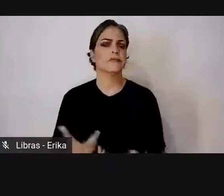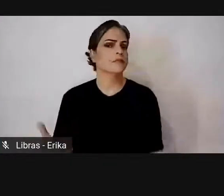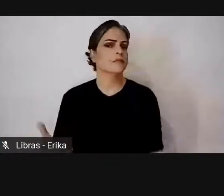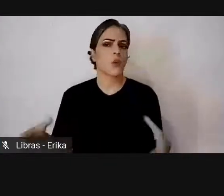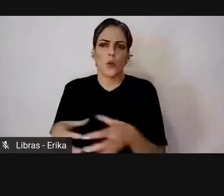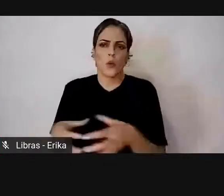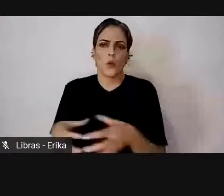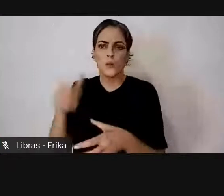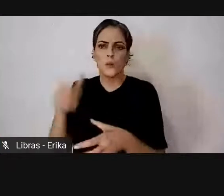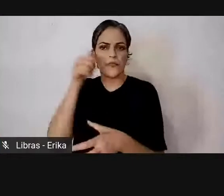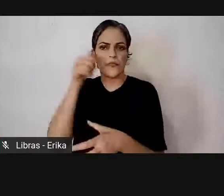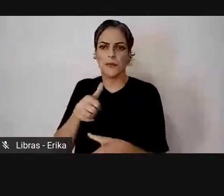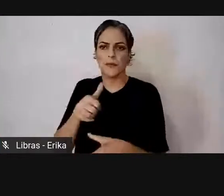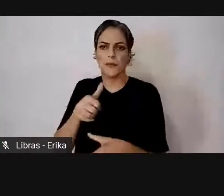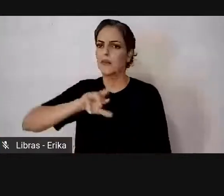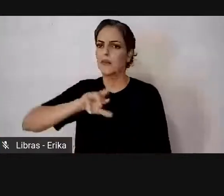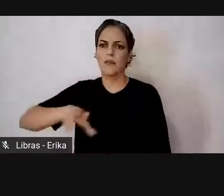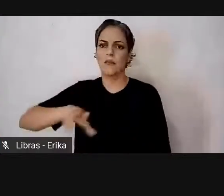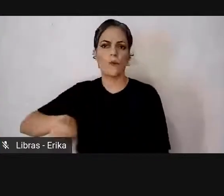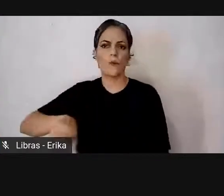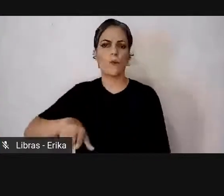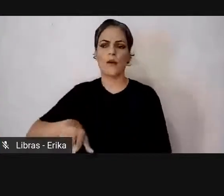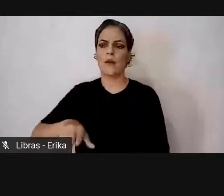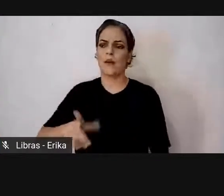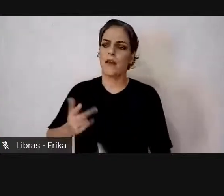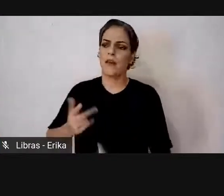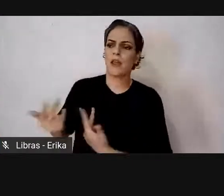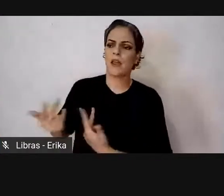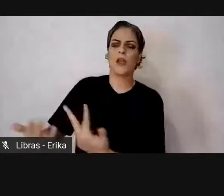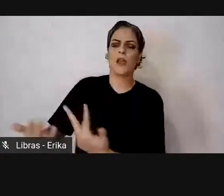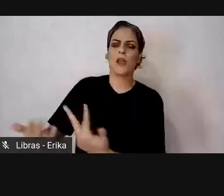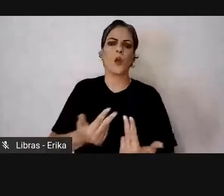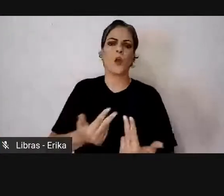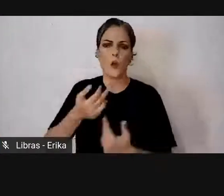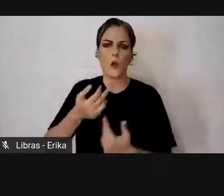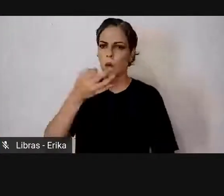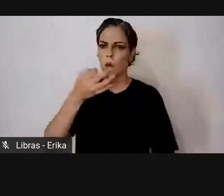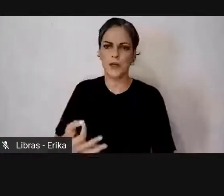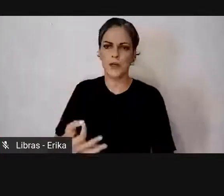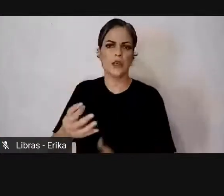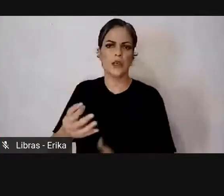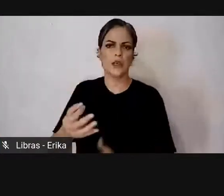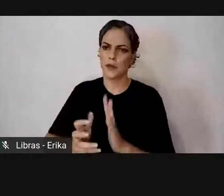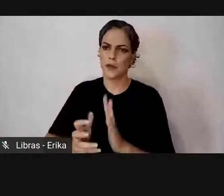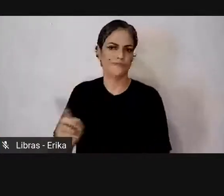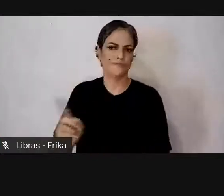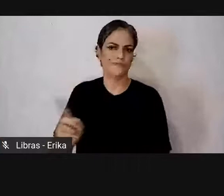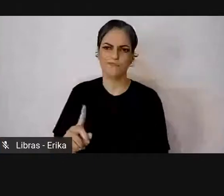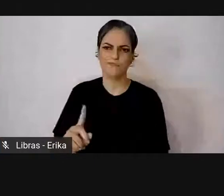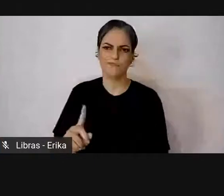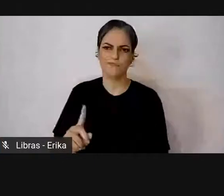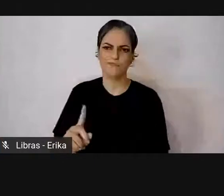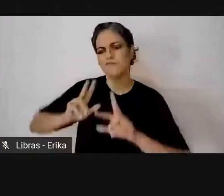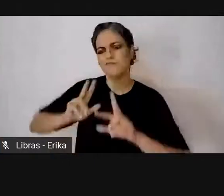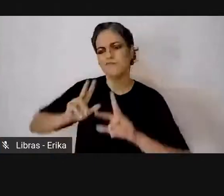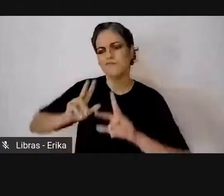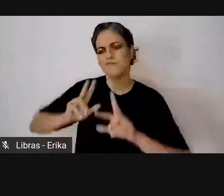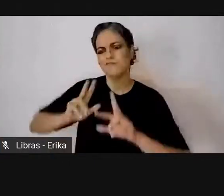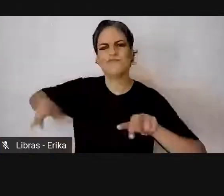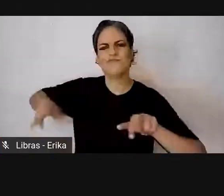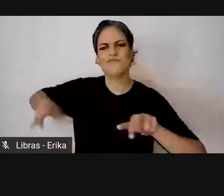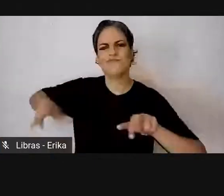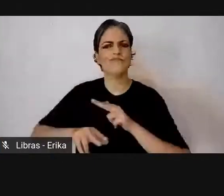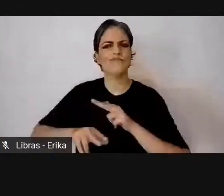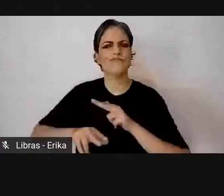órgão homogêneo, são muito poucas, mas são diversas. E, além disso, existem fatores